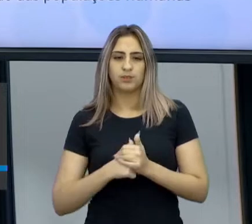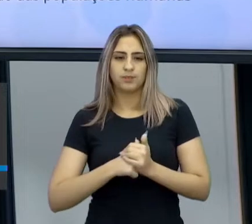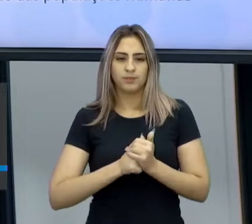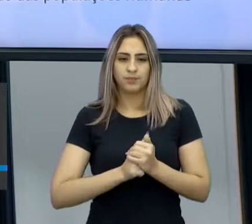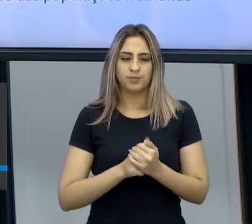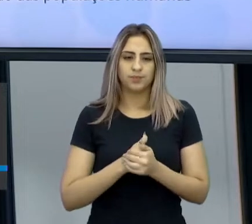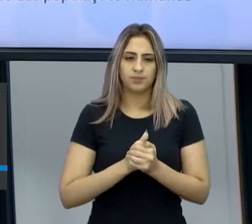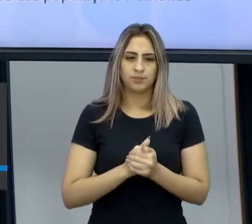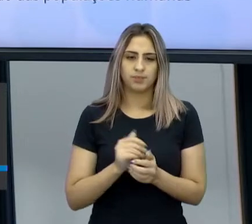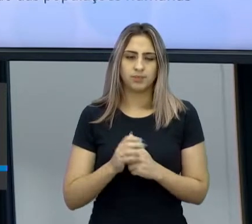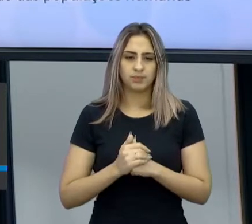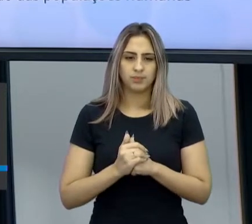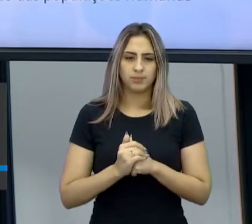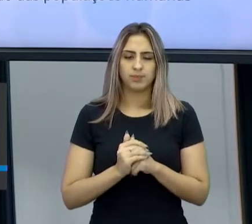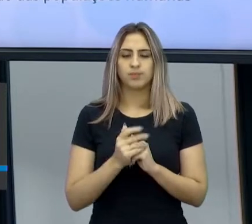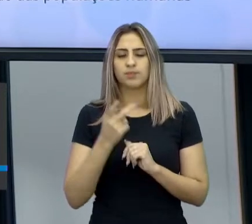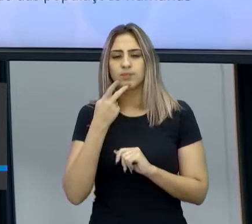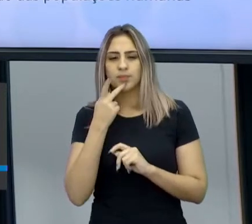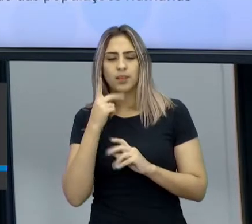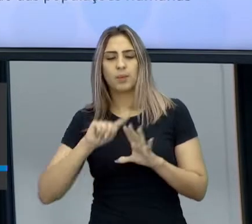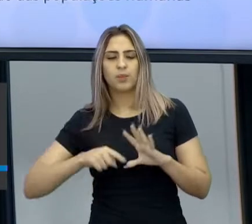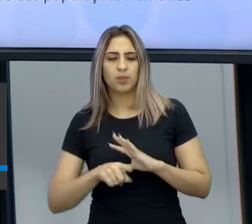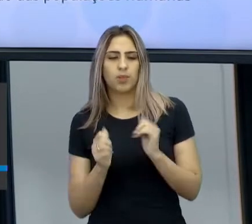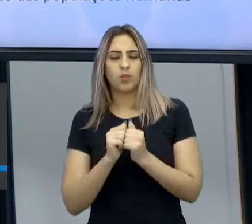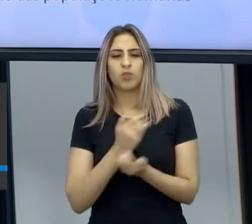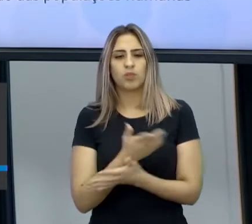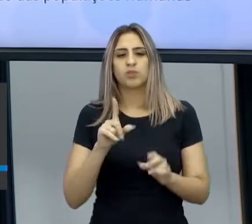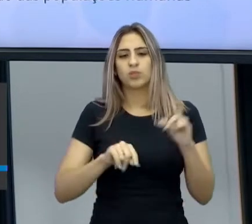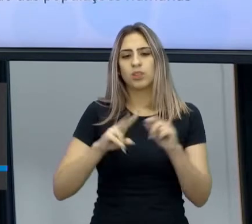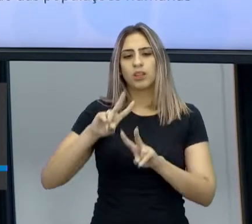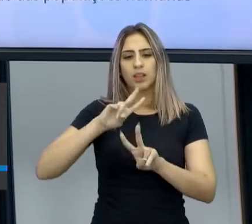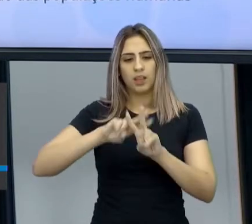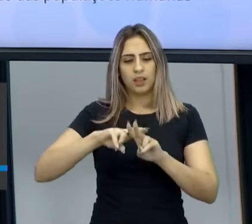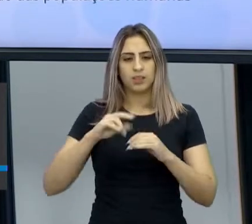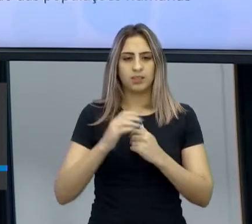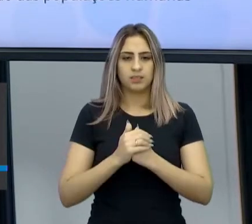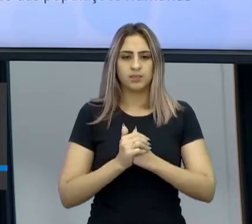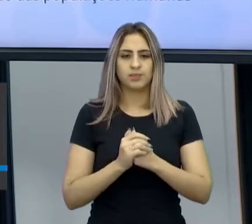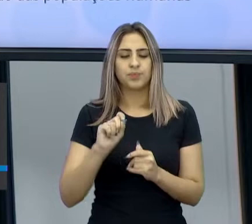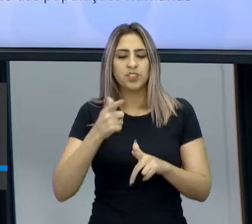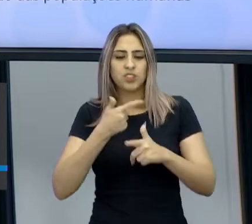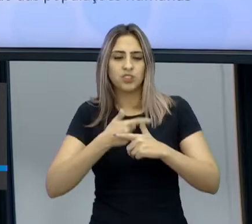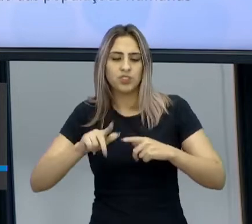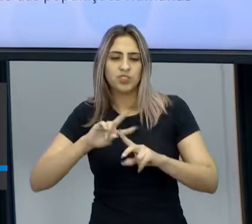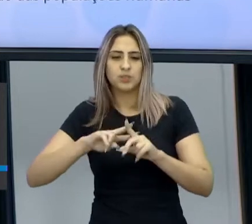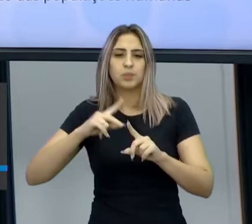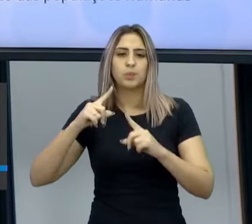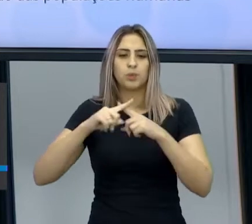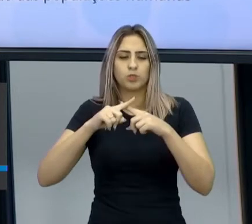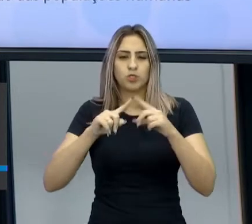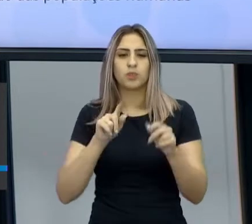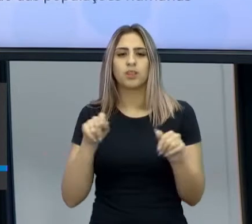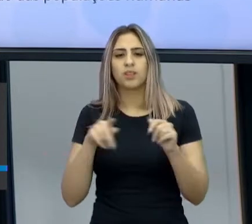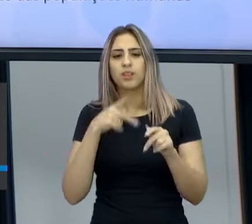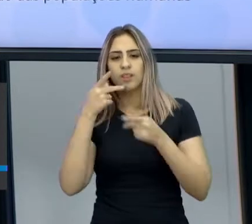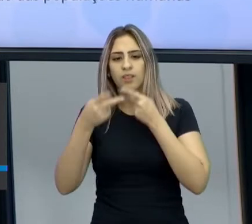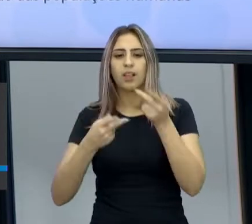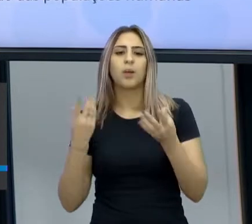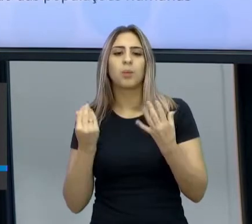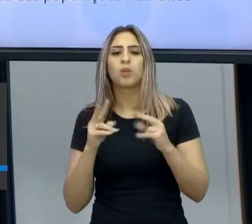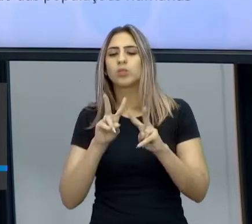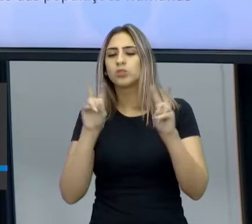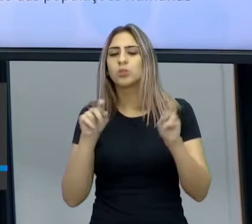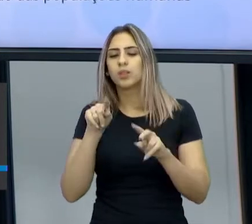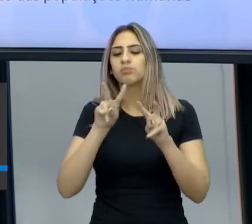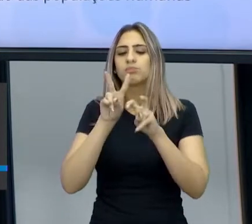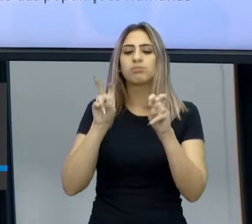tratando aí deste aprofundamento aí que vocês escolheram, aí o hashtag Quem Divide Multiplica, né? Fala muito sobre